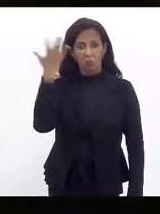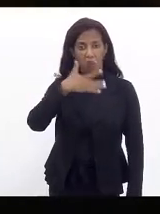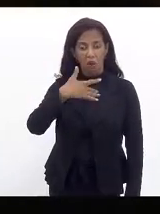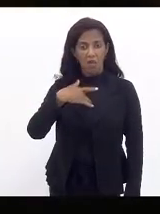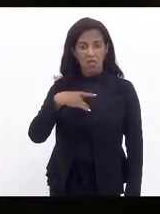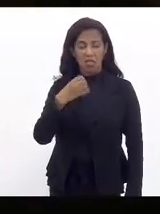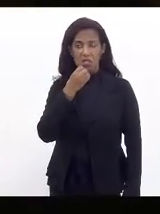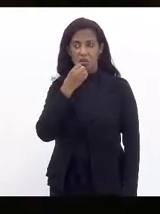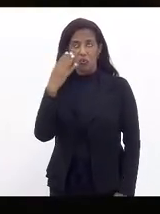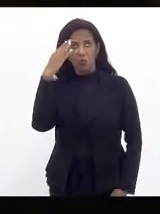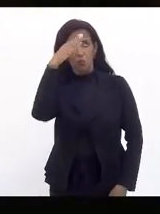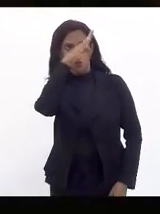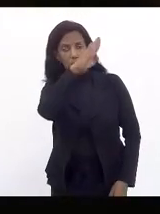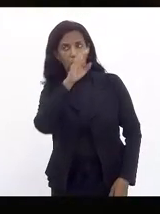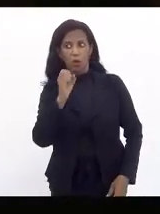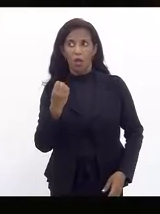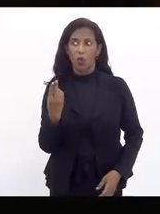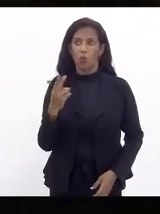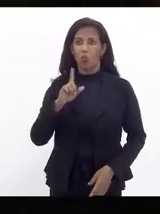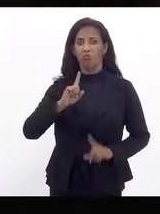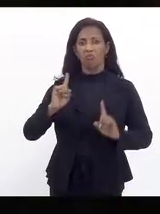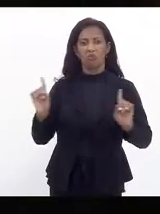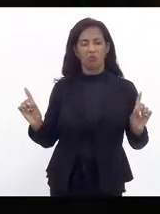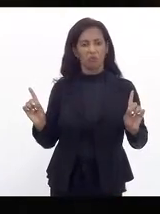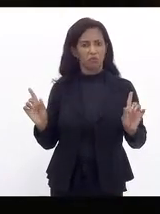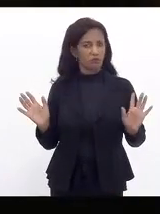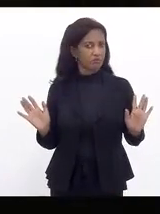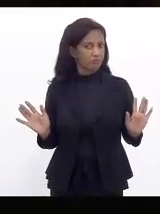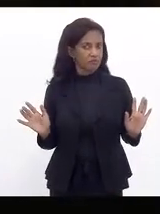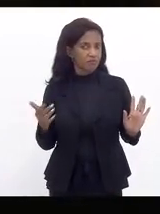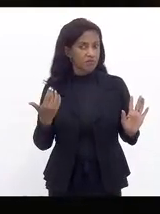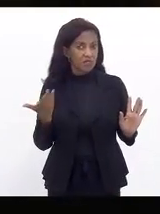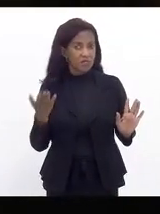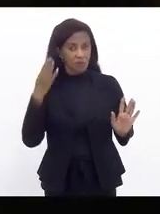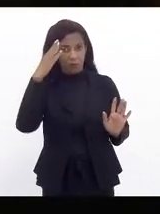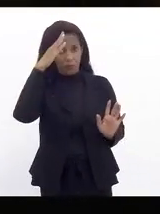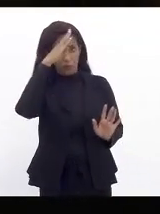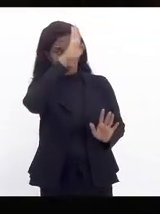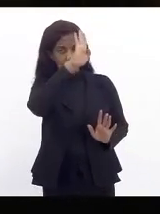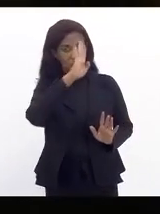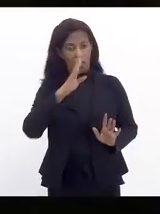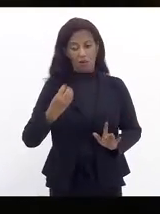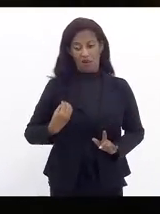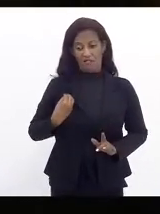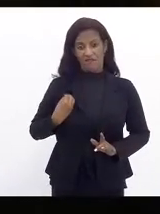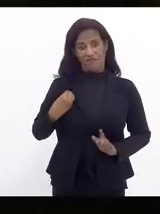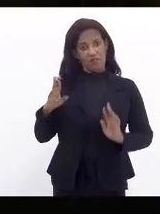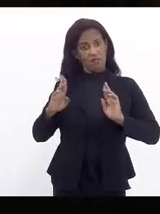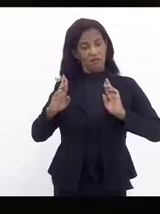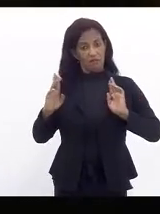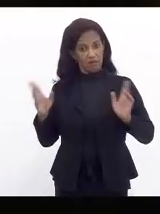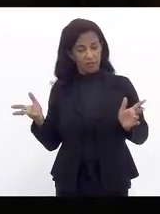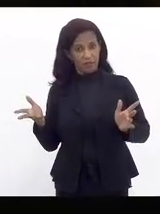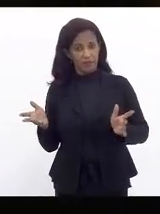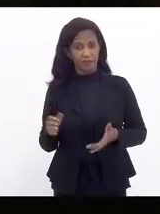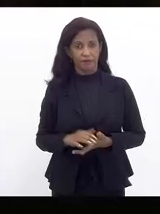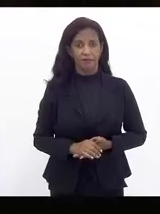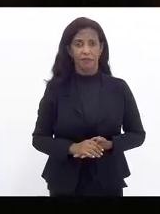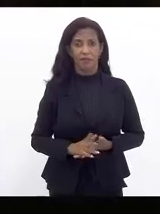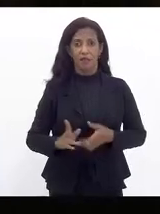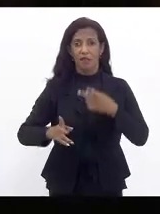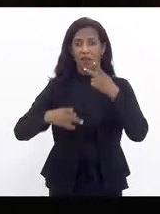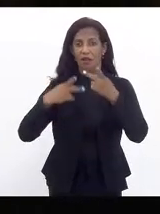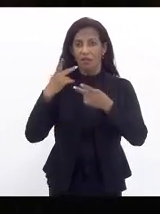sou bolsonarista ou não. Primeiro que ser bolsonarista é um estilo de vida, como eu disse. Falar